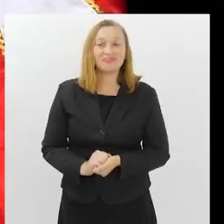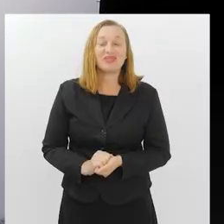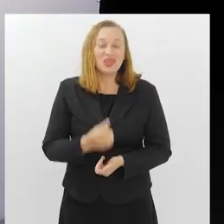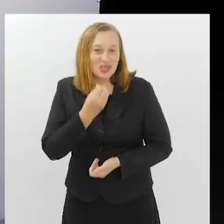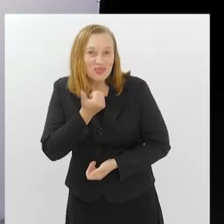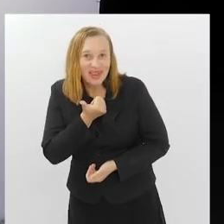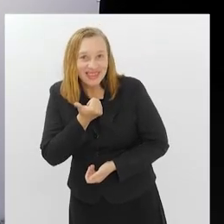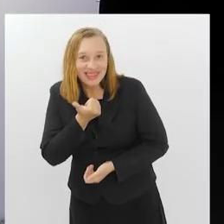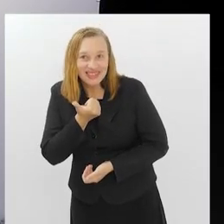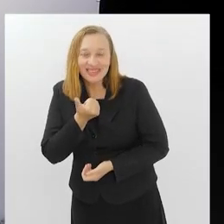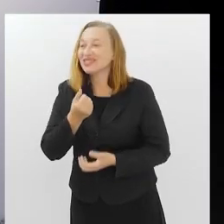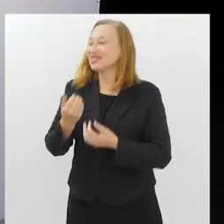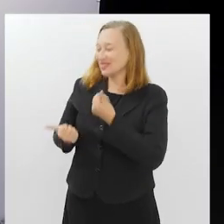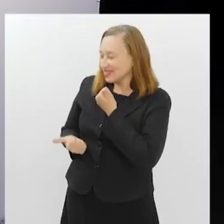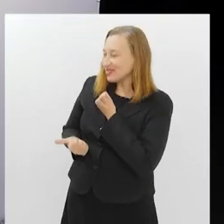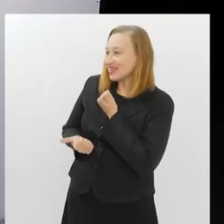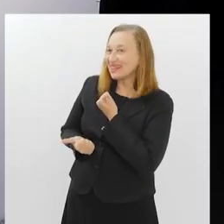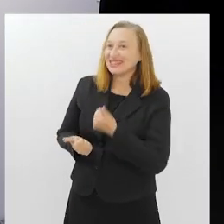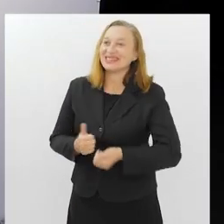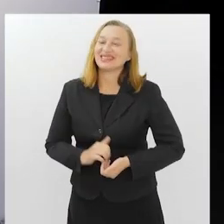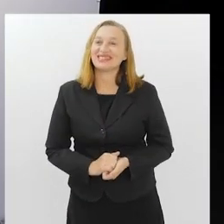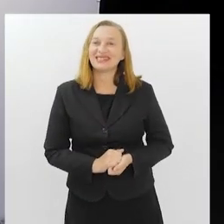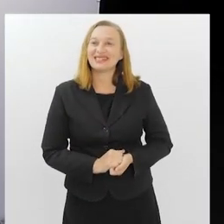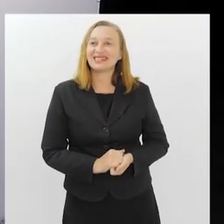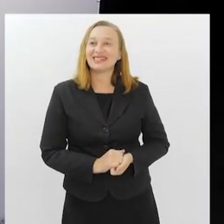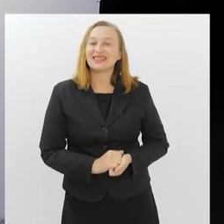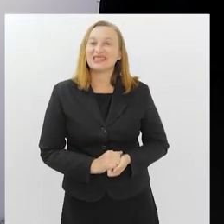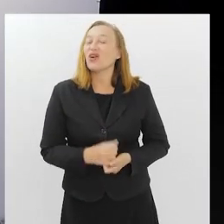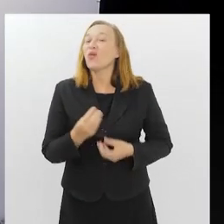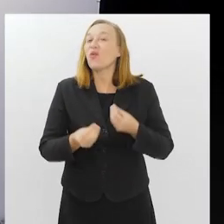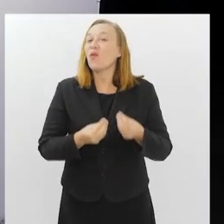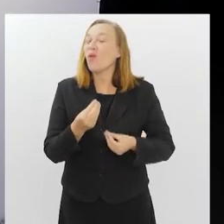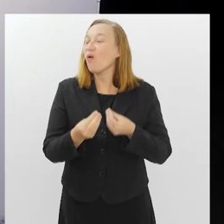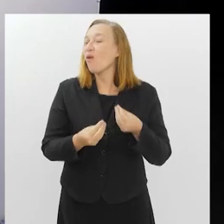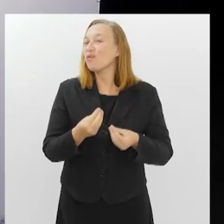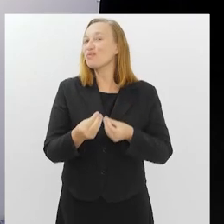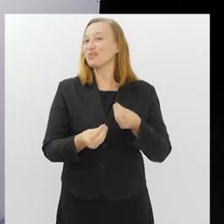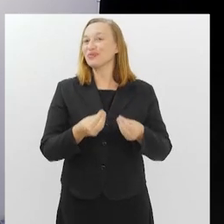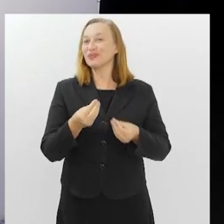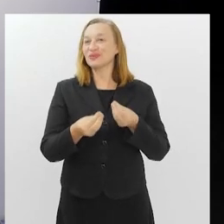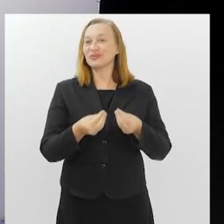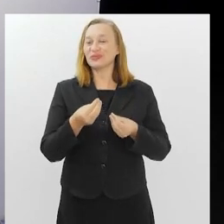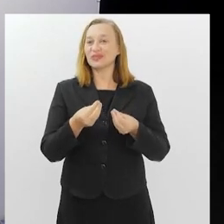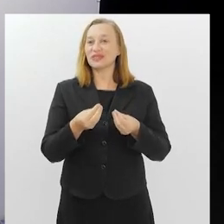E aí, Pietra, tudo bem? Tudo bem, graças a Deus. Como é que você está encarando aí essa